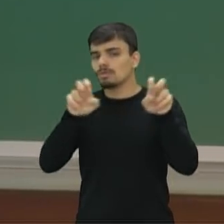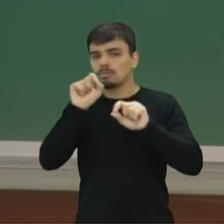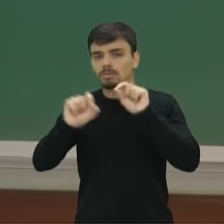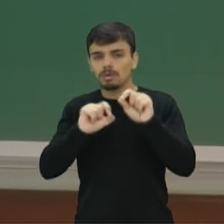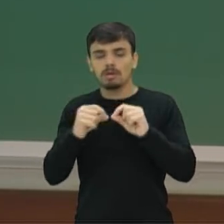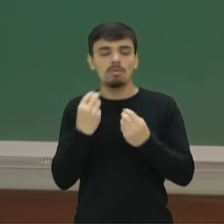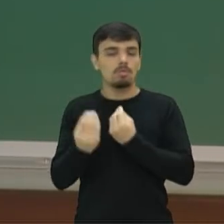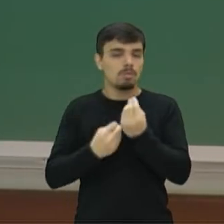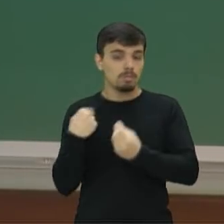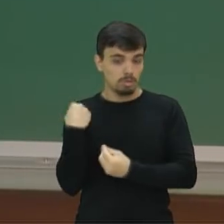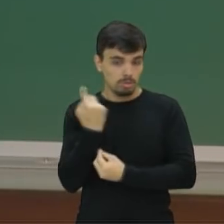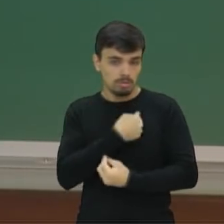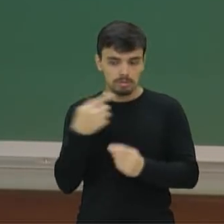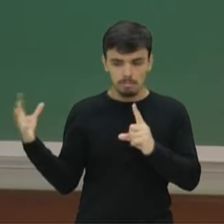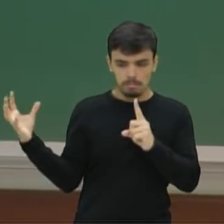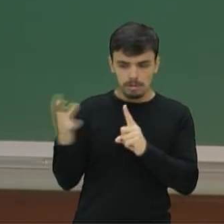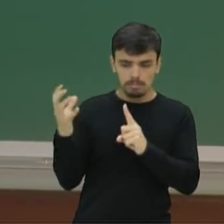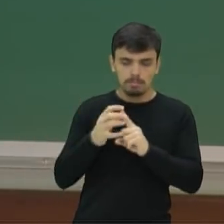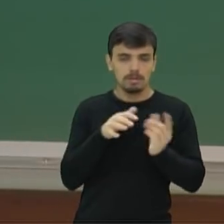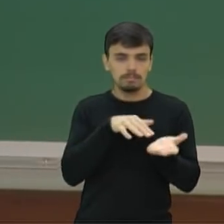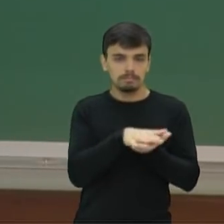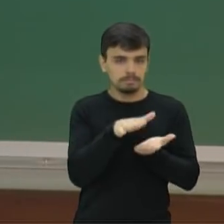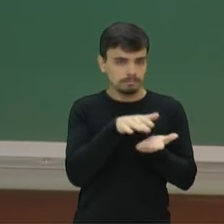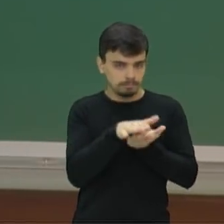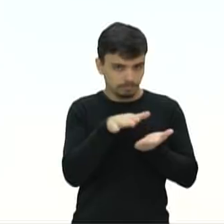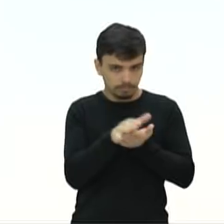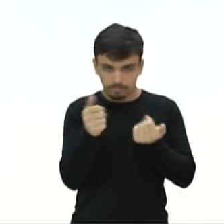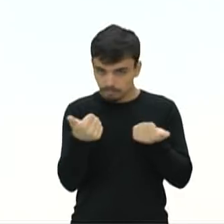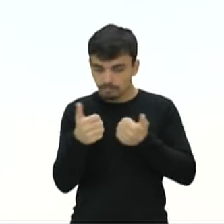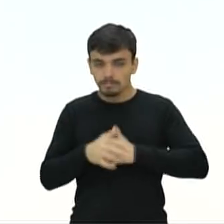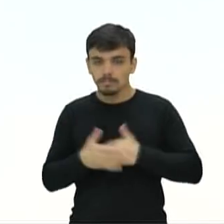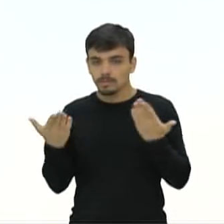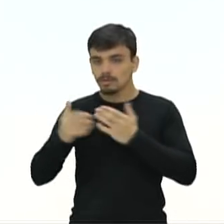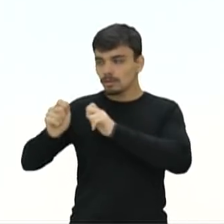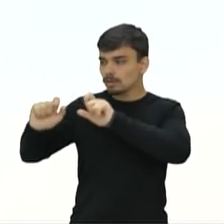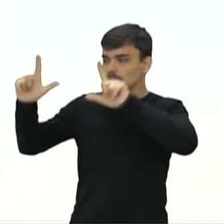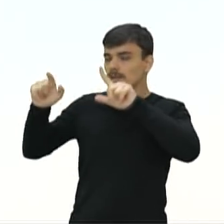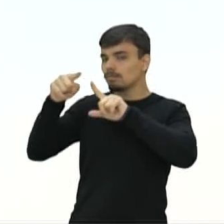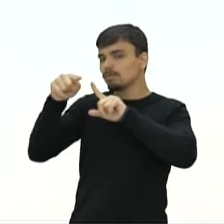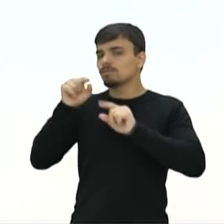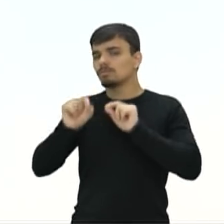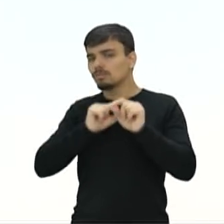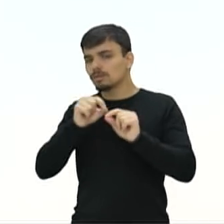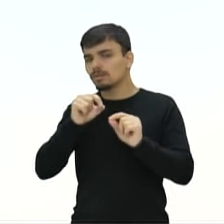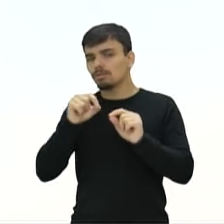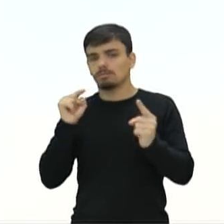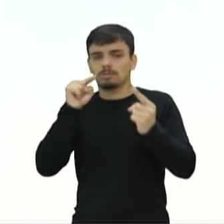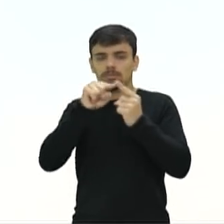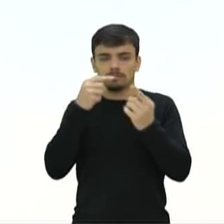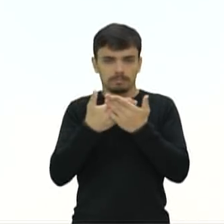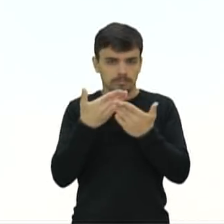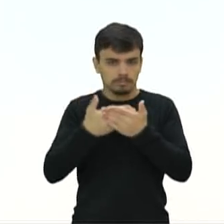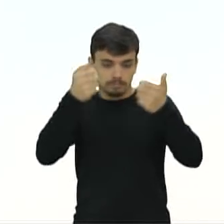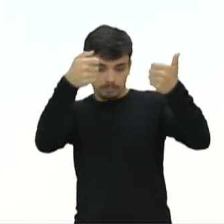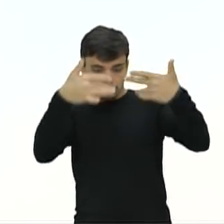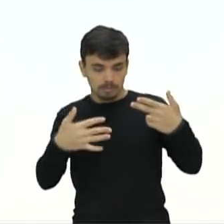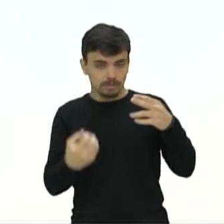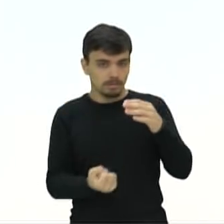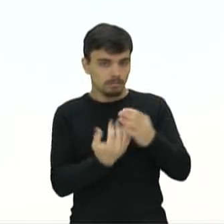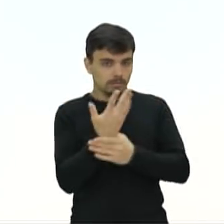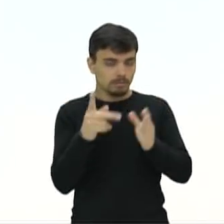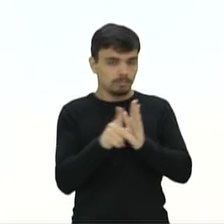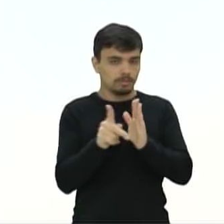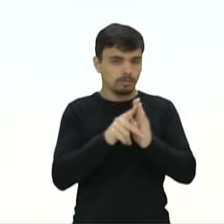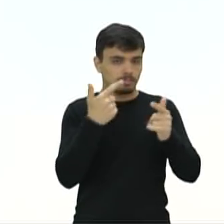somos induzidos ao consumo. Então, aqui na tela, para você, primeiramente, os objetivos da nossa aula. Explicar a origem